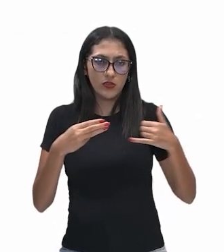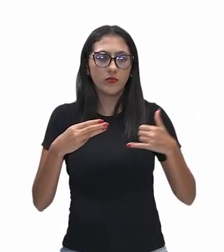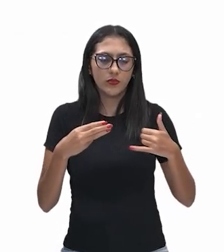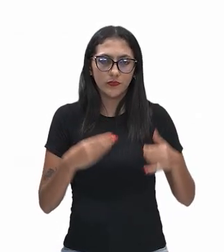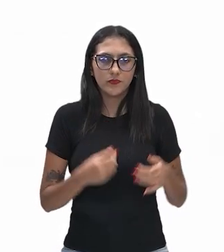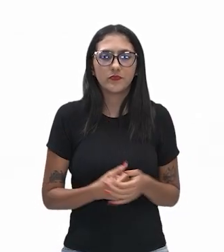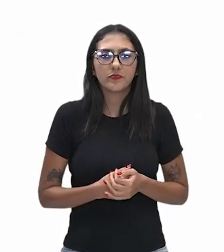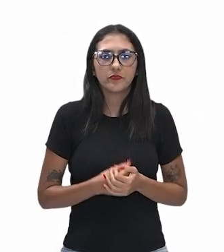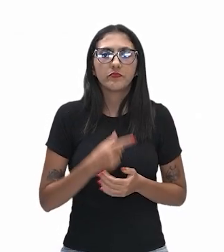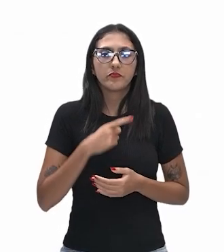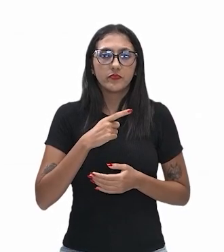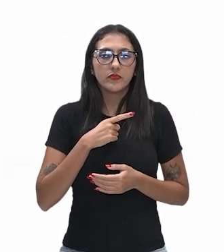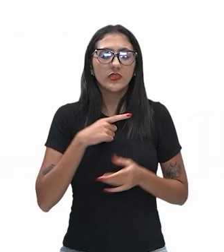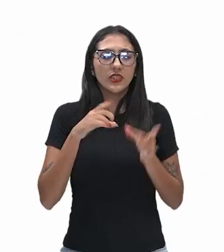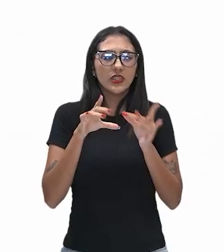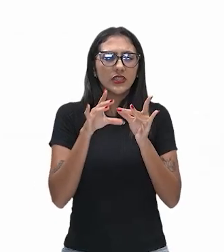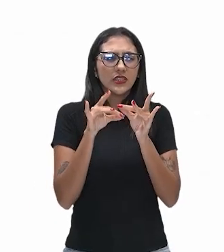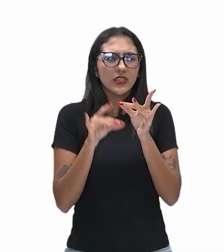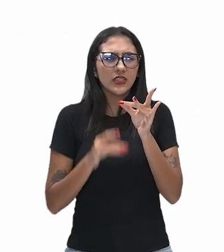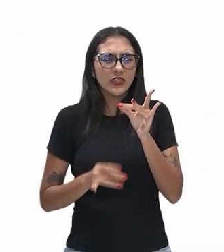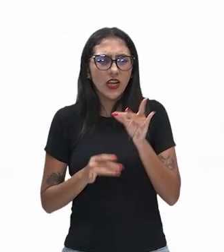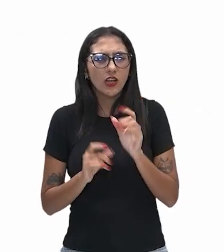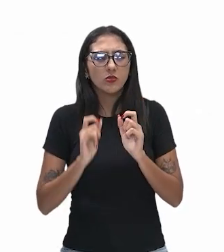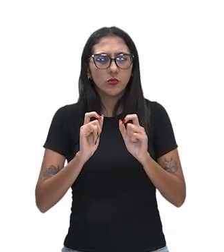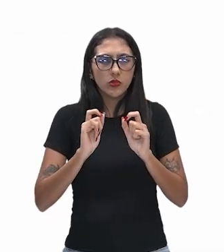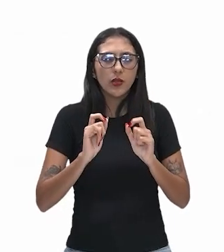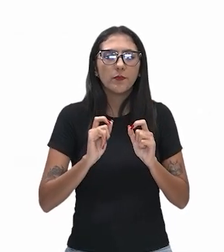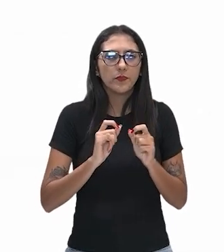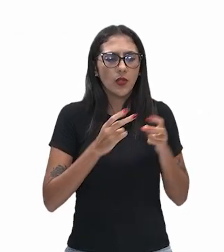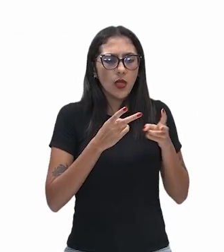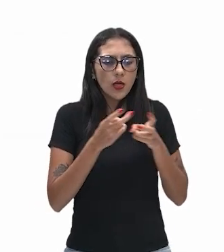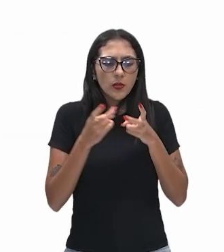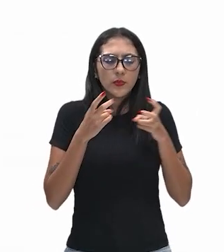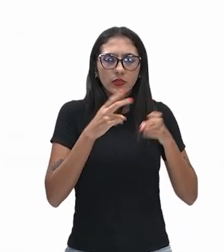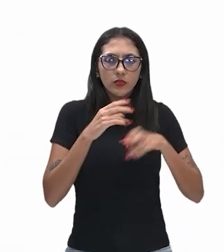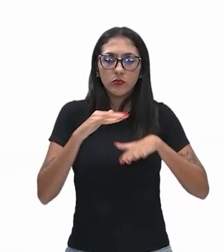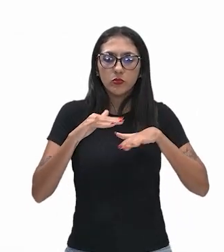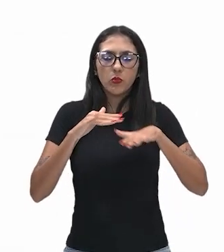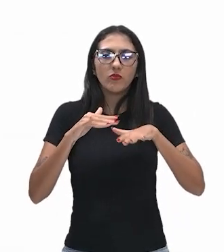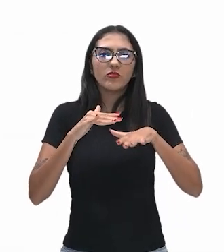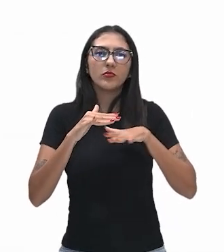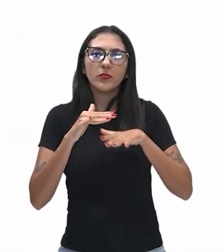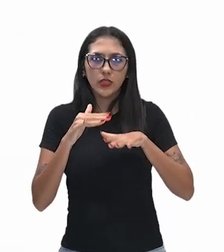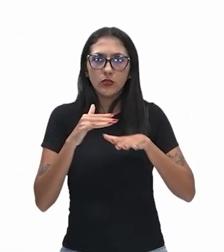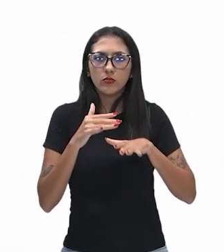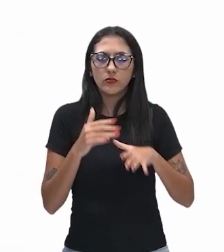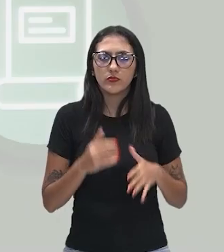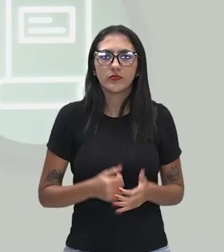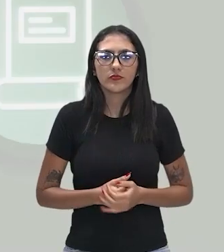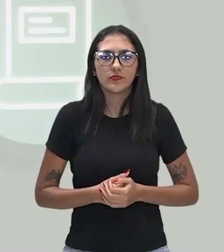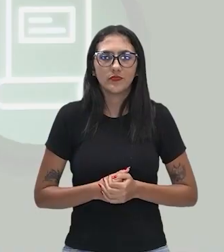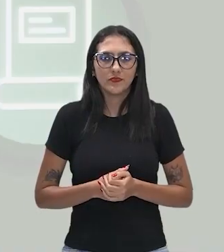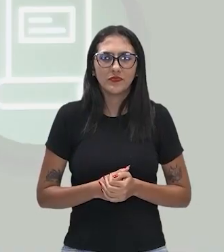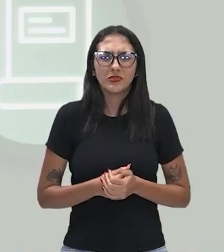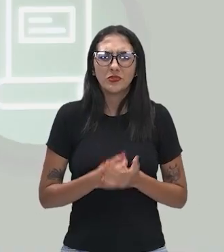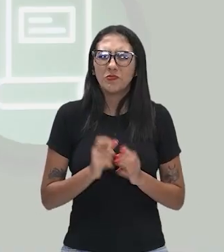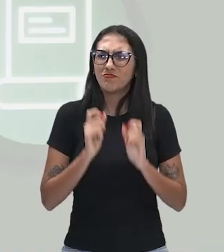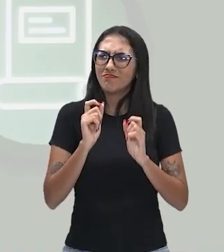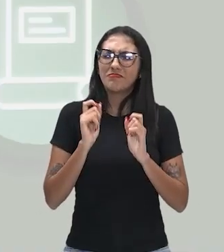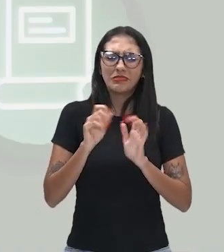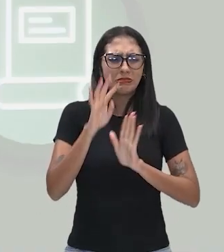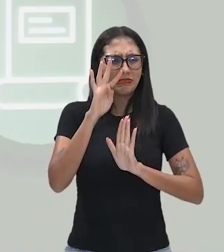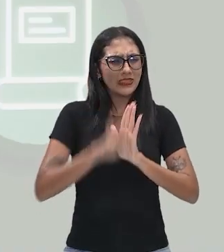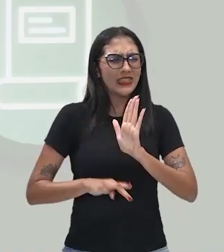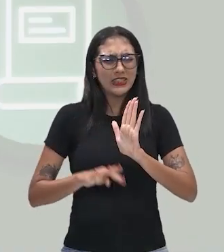descrever completamente o comportamento de objetos em escala quântica, tá, pessoal? Eita, professor, o que quer dizer esse texto